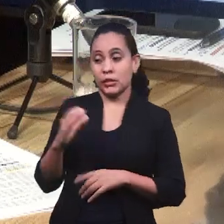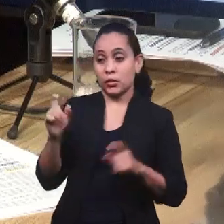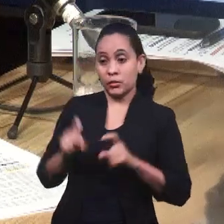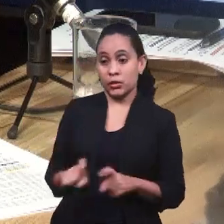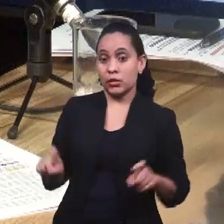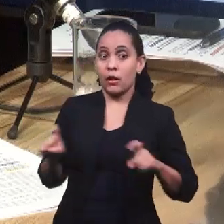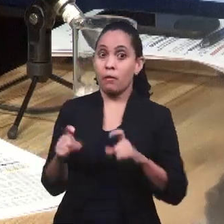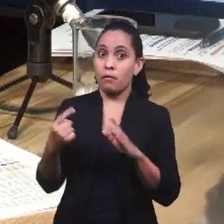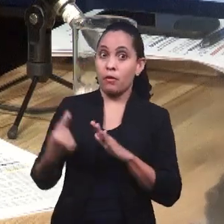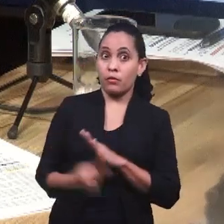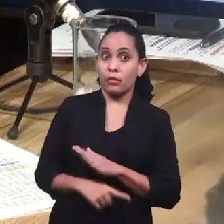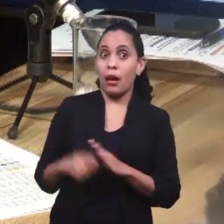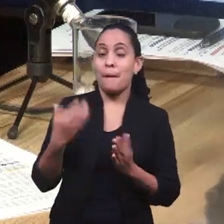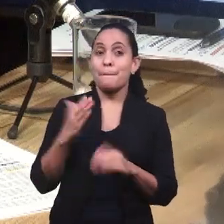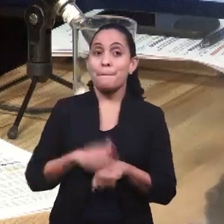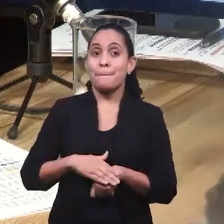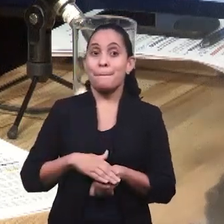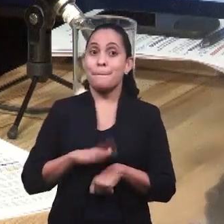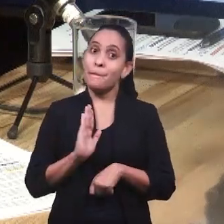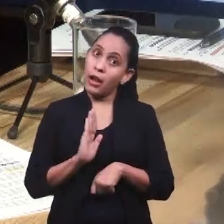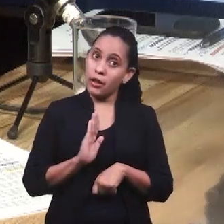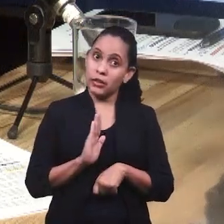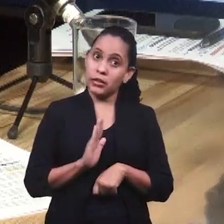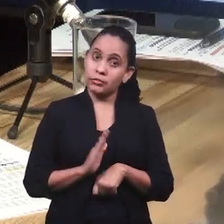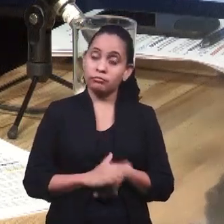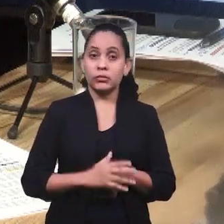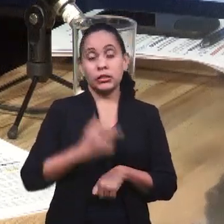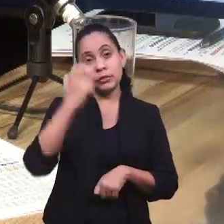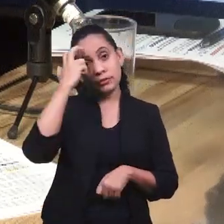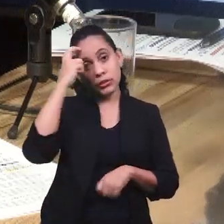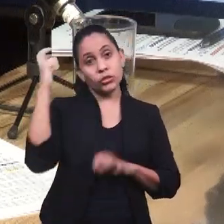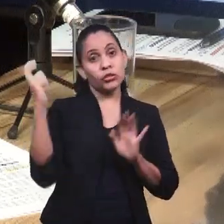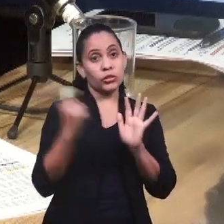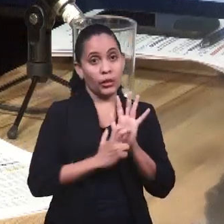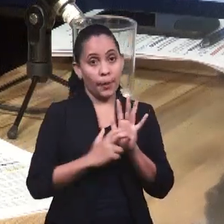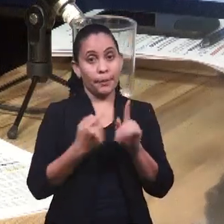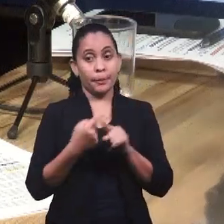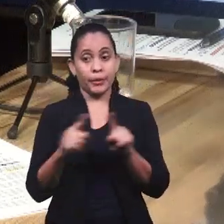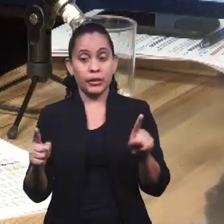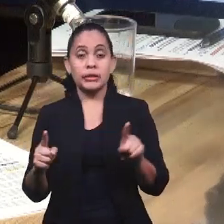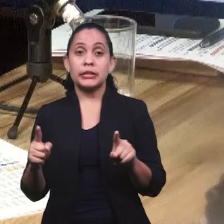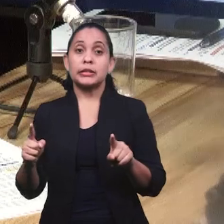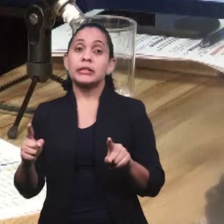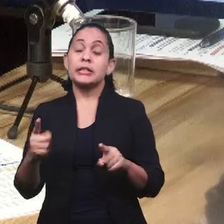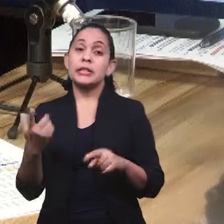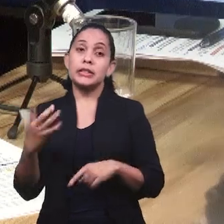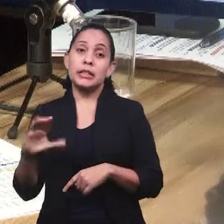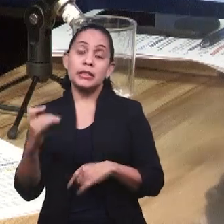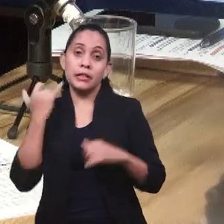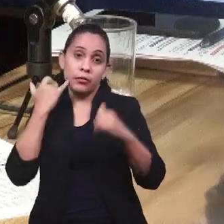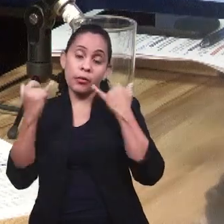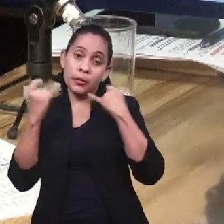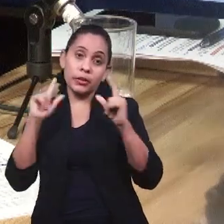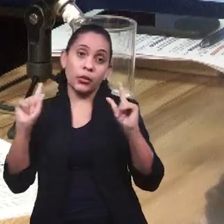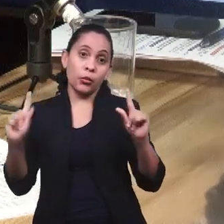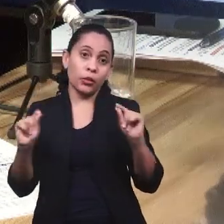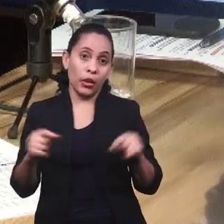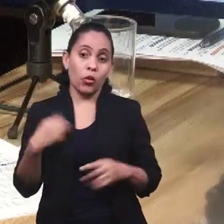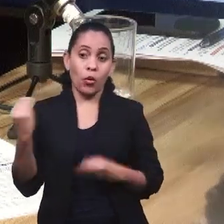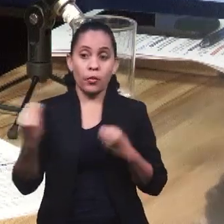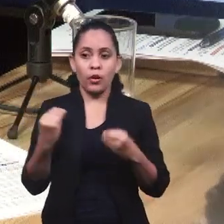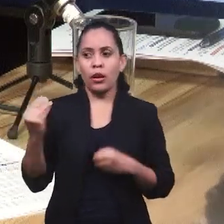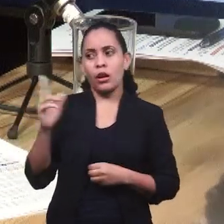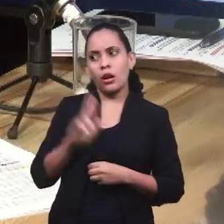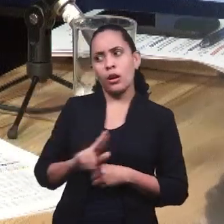sistema de informação, você vai saber como que eu uso a inteligência artificial para o meu negócio. Né? Implantar dentro